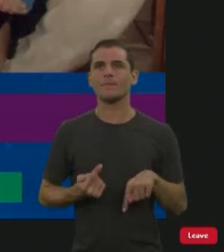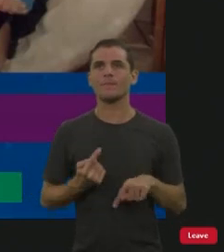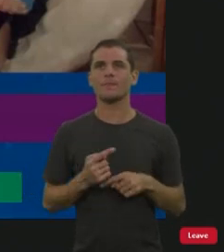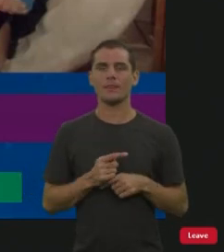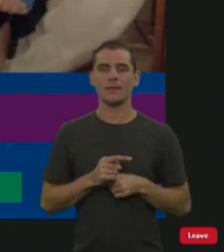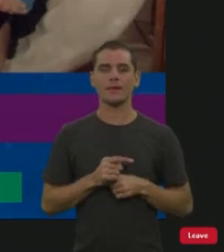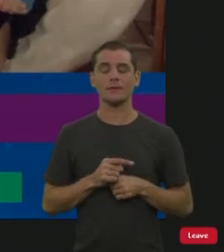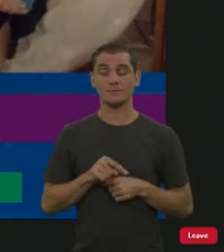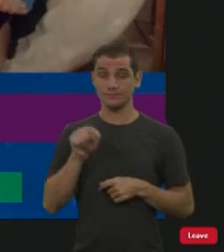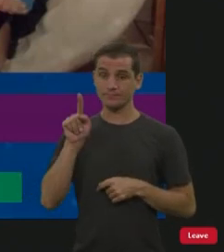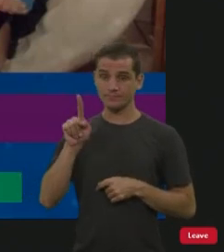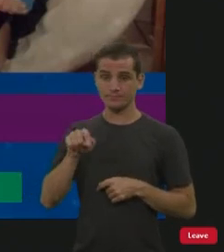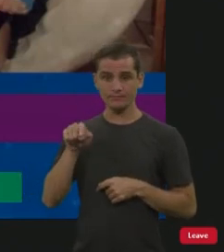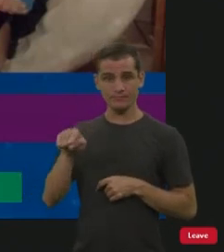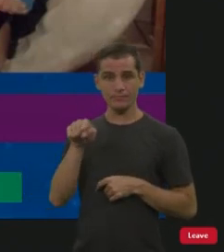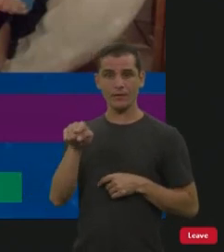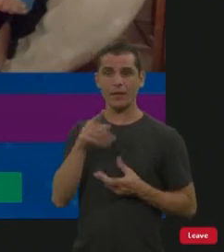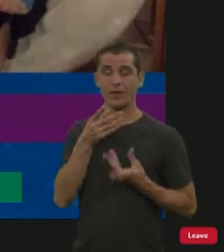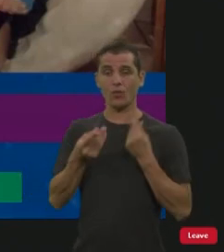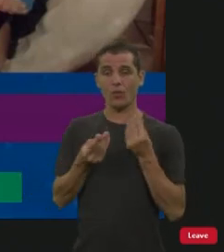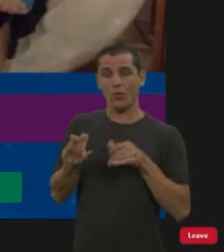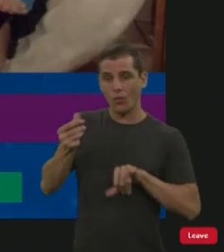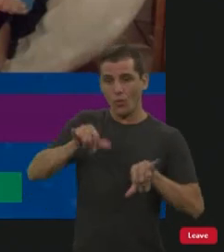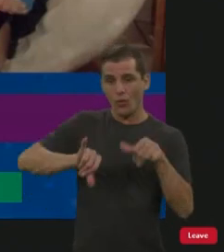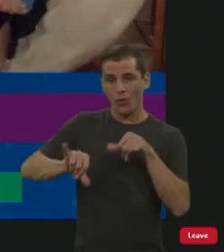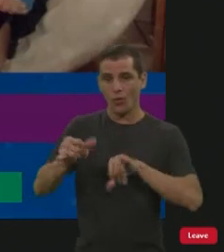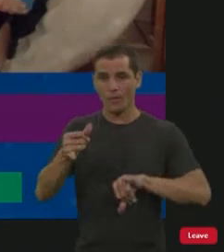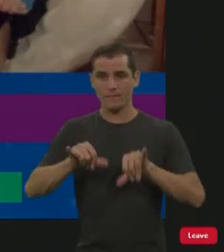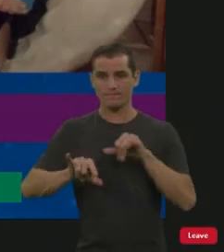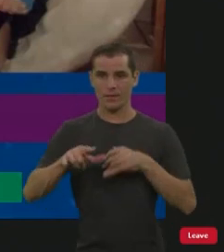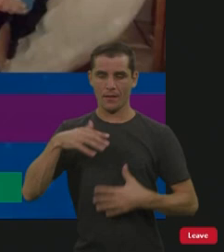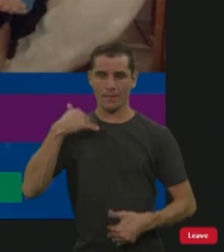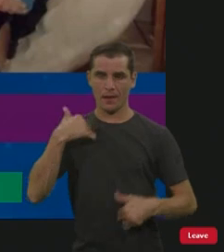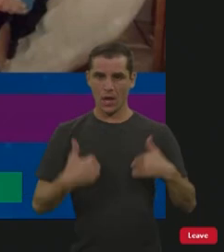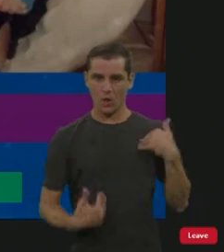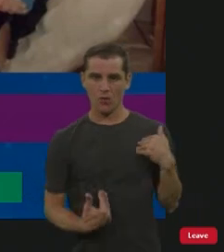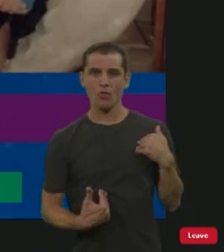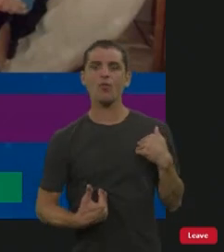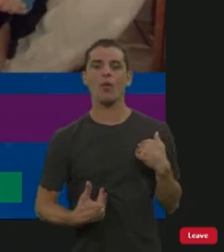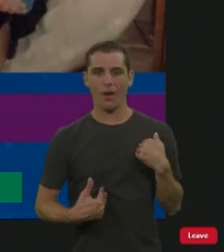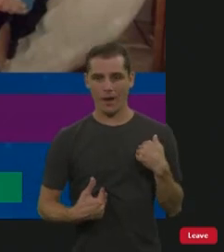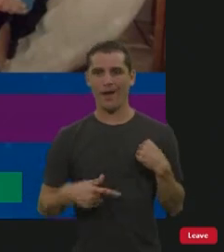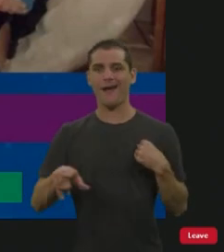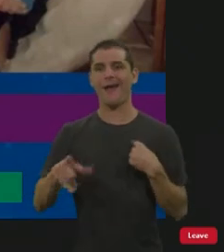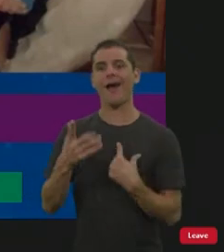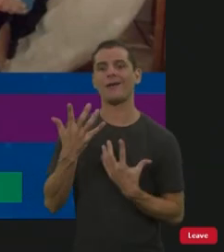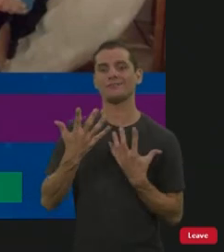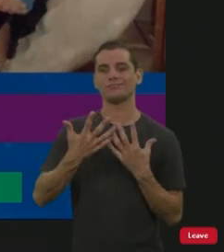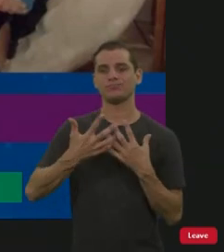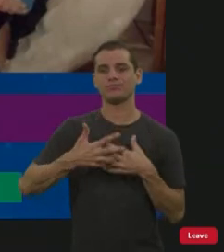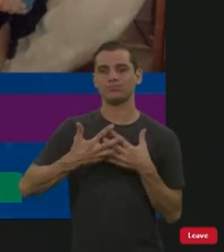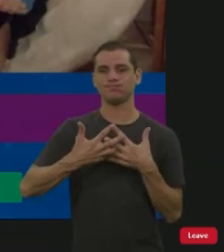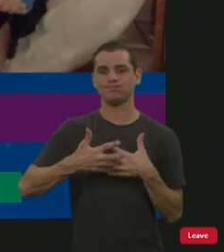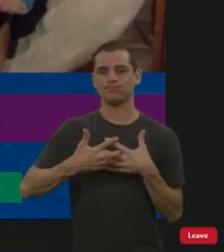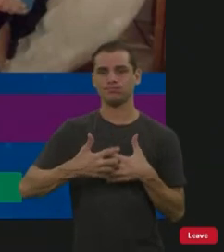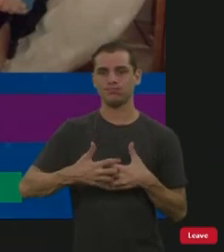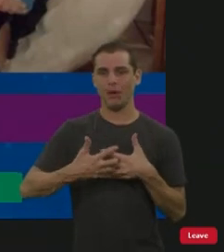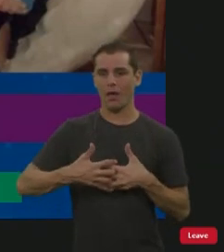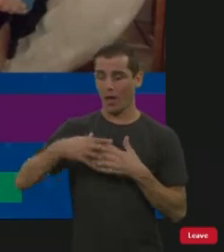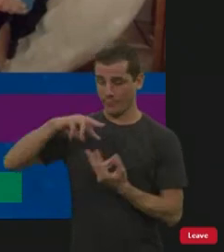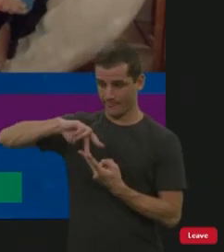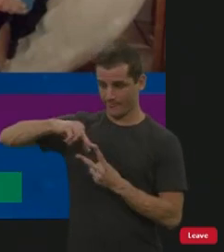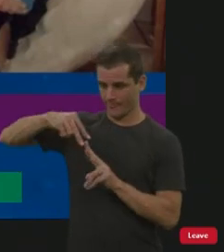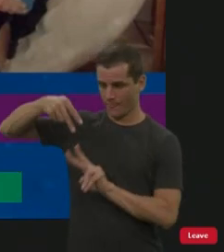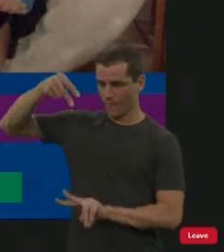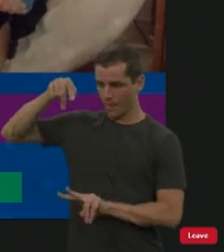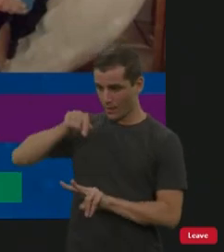elas que vão fazer as reações químicas acontecer. E a receita delas está lá no nosso DNA. Se a gente tem uma